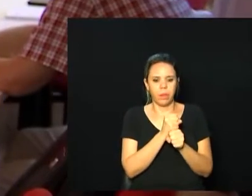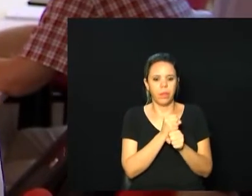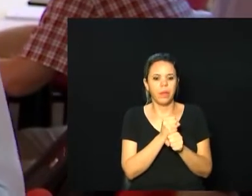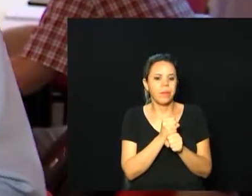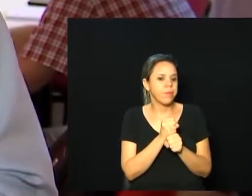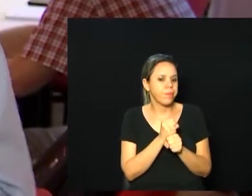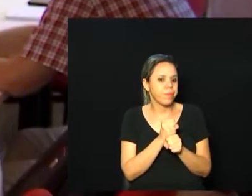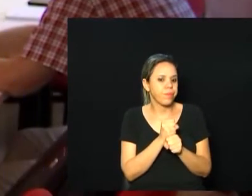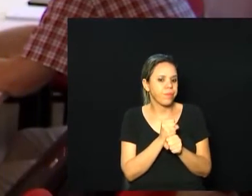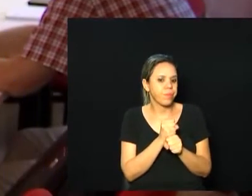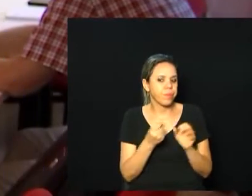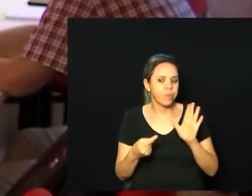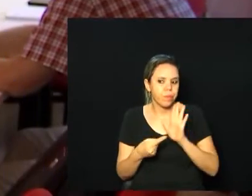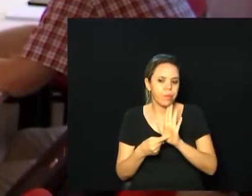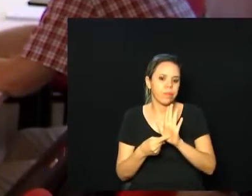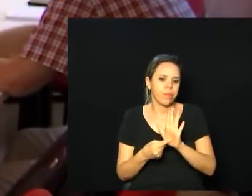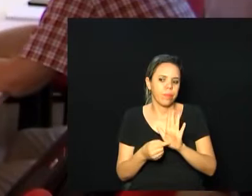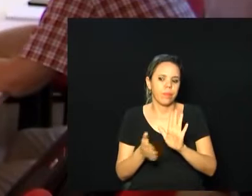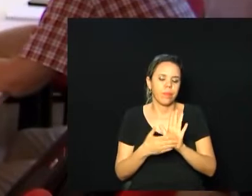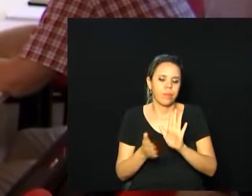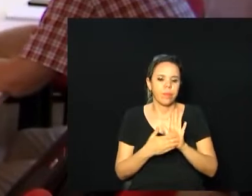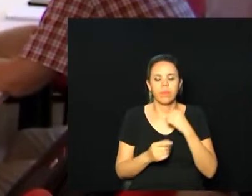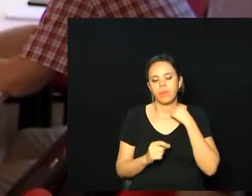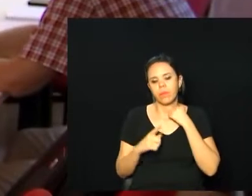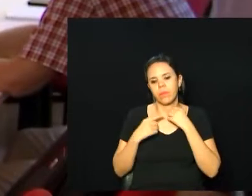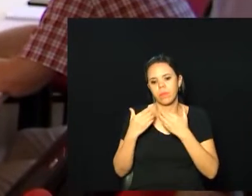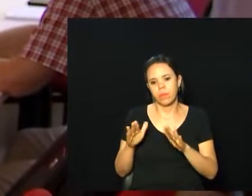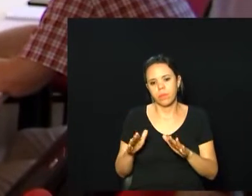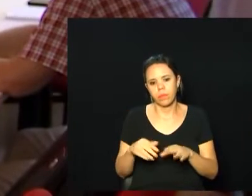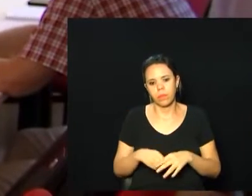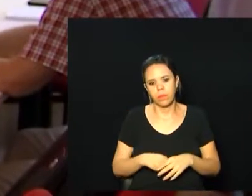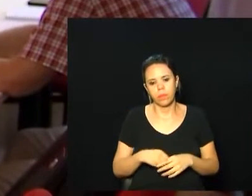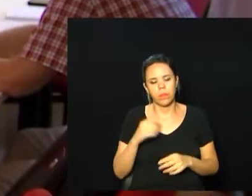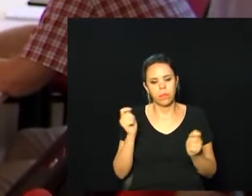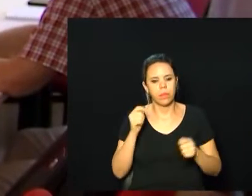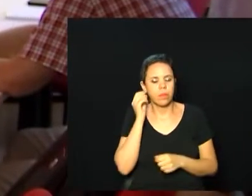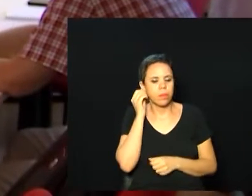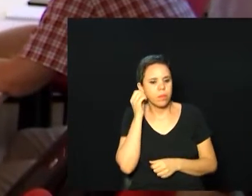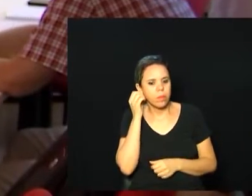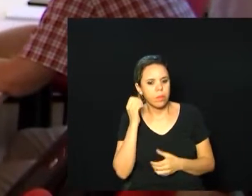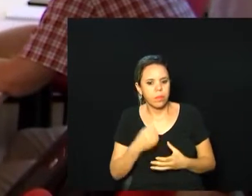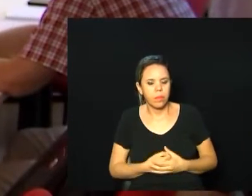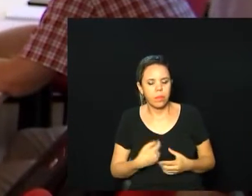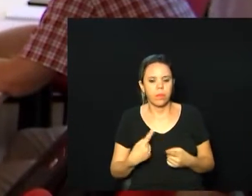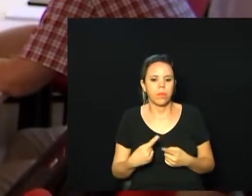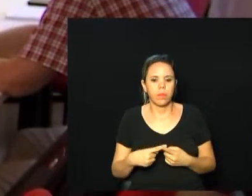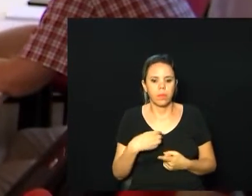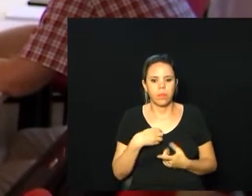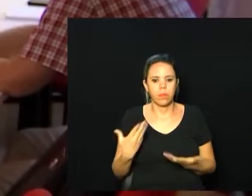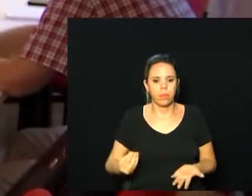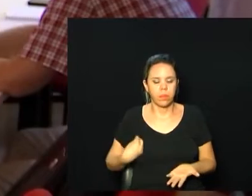para apresentar alguma proposta que abra um pouco mais as possibilidades. Porque do jeito que